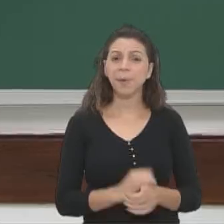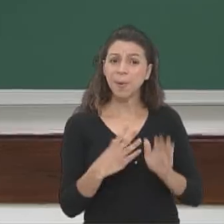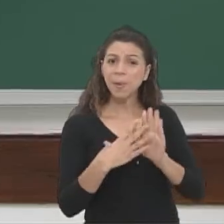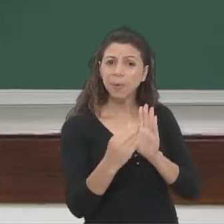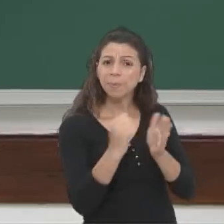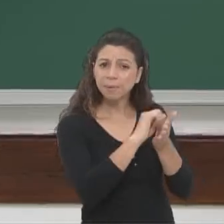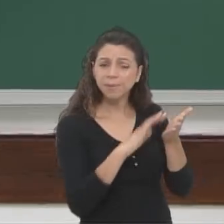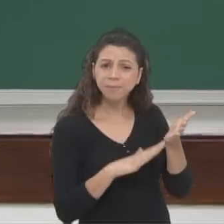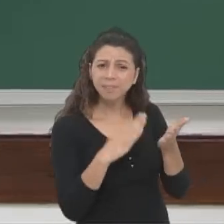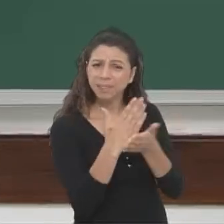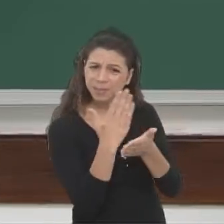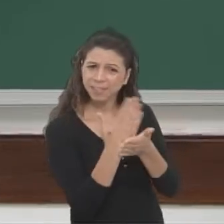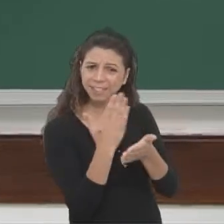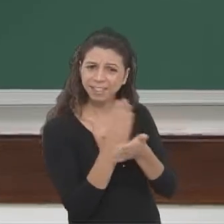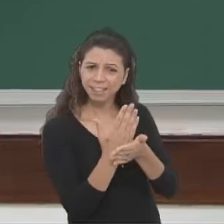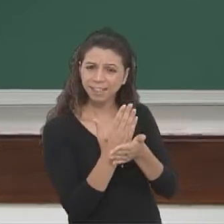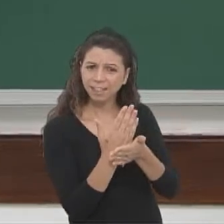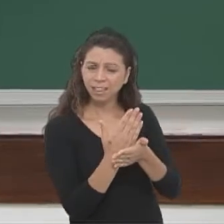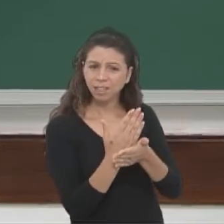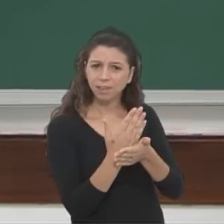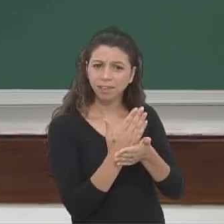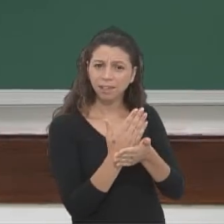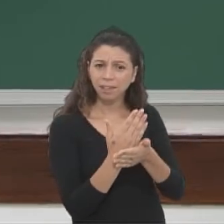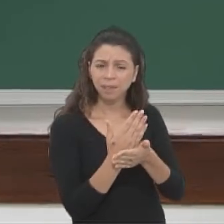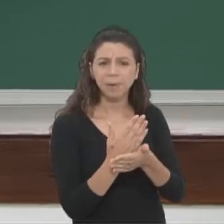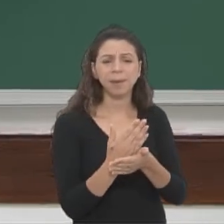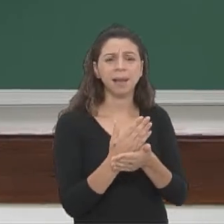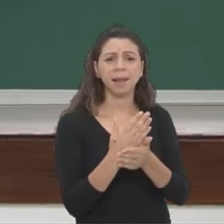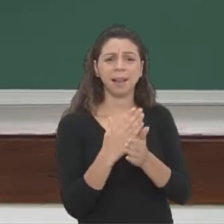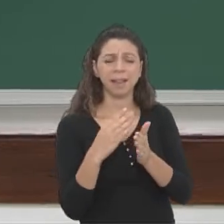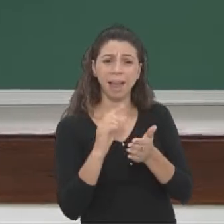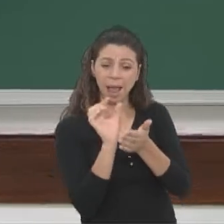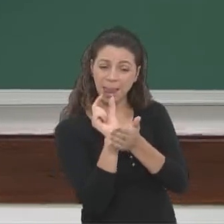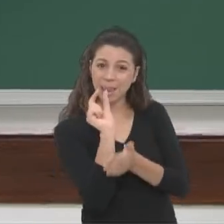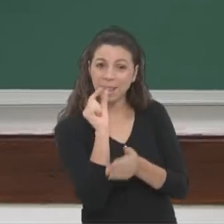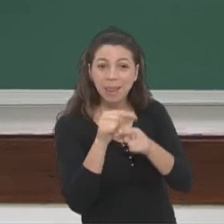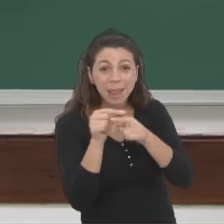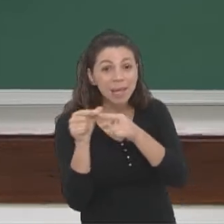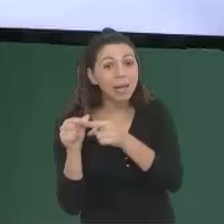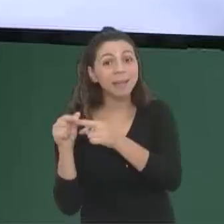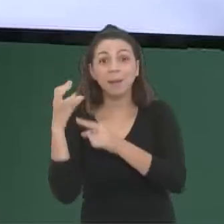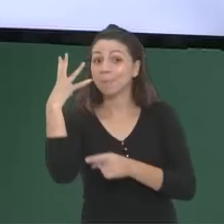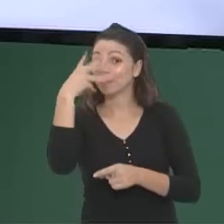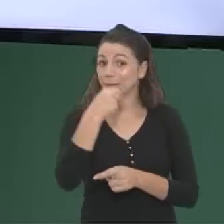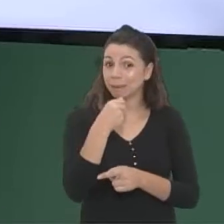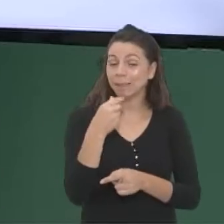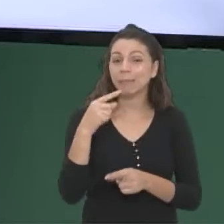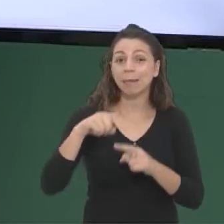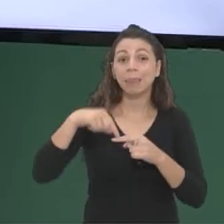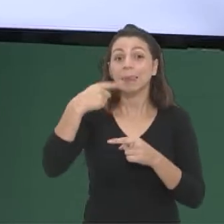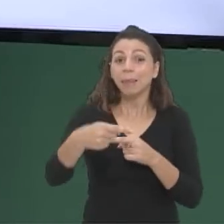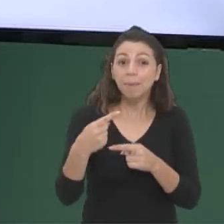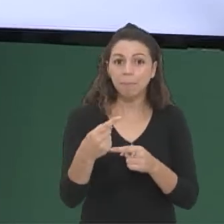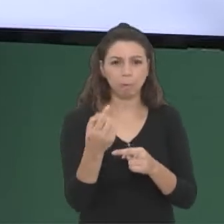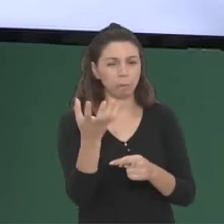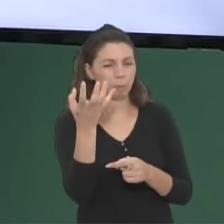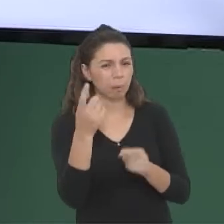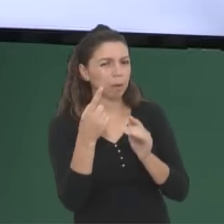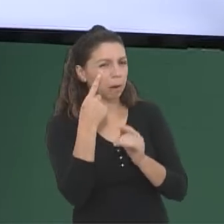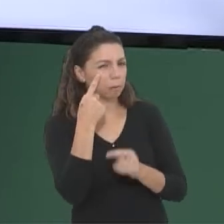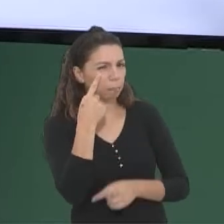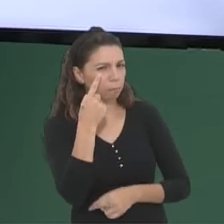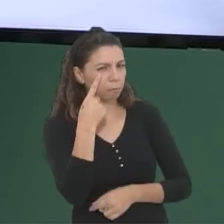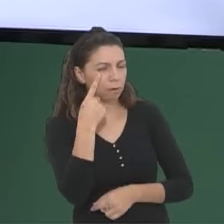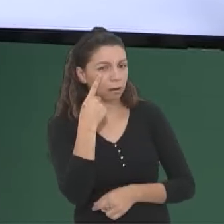Copiou esse exercício no caderno? Colocou a letra, fez a letra bem bonitinha? Depois eu quero ver, hein? Lembra que você tem que mostrar esse exercício lá na